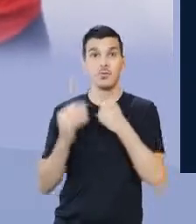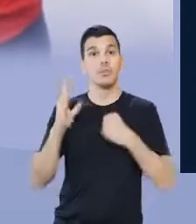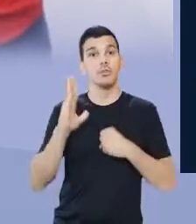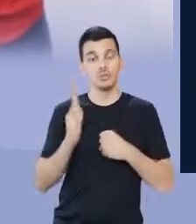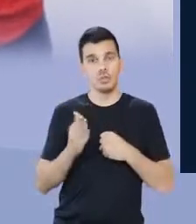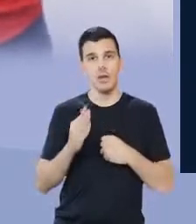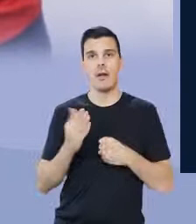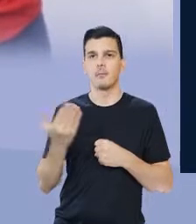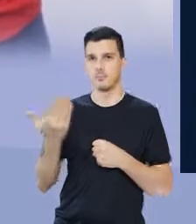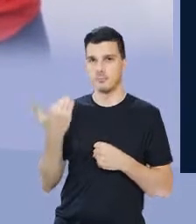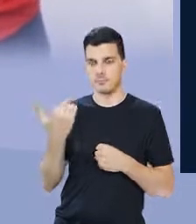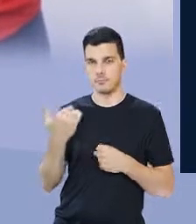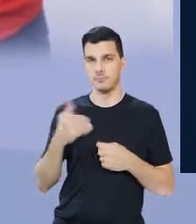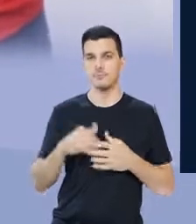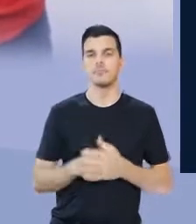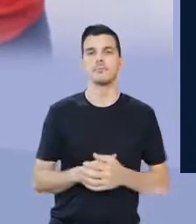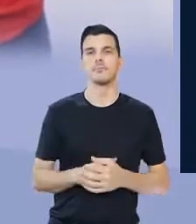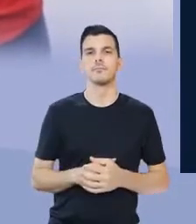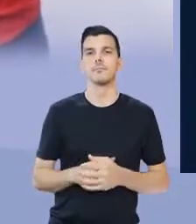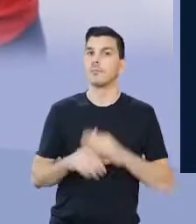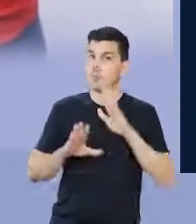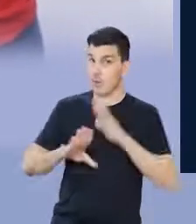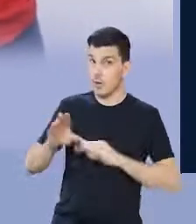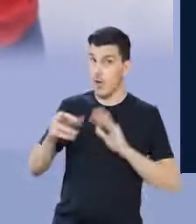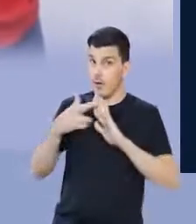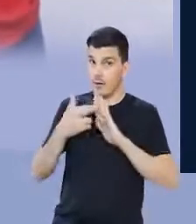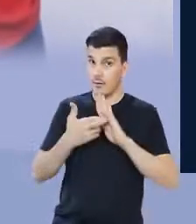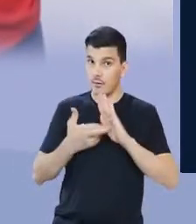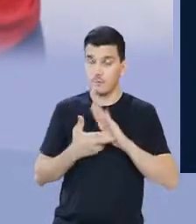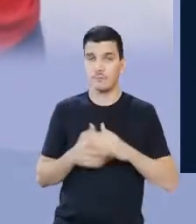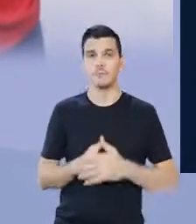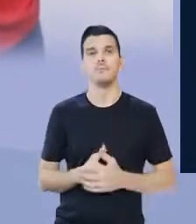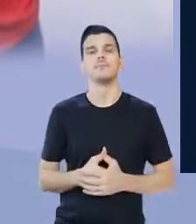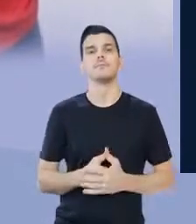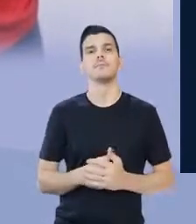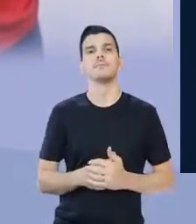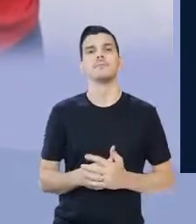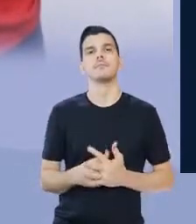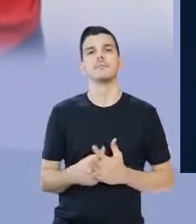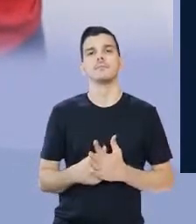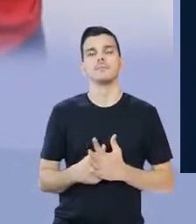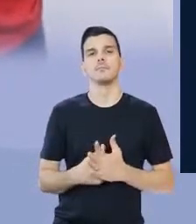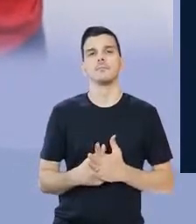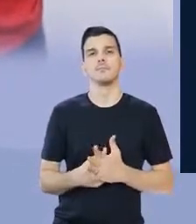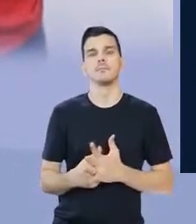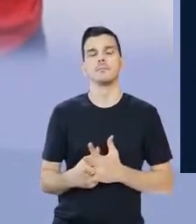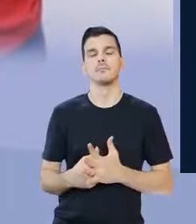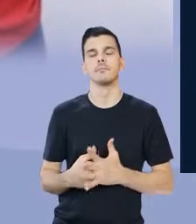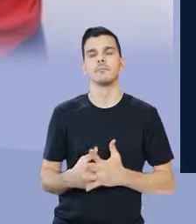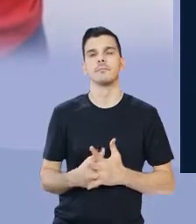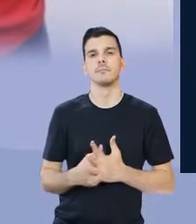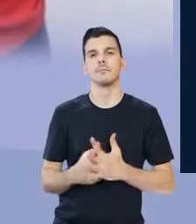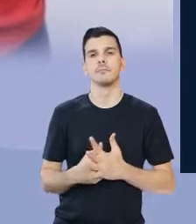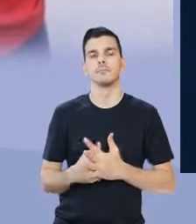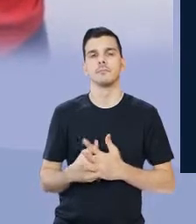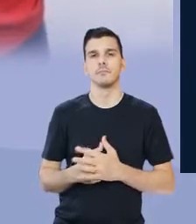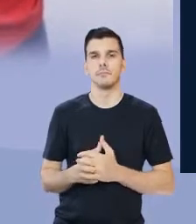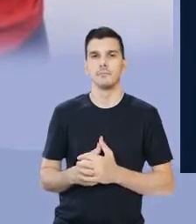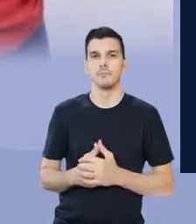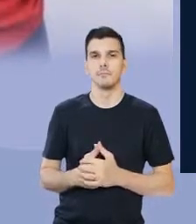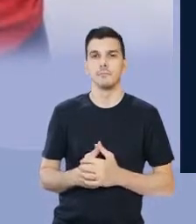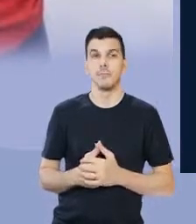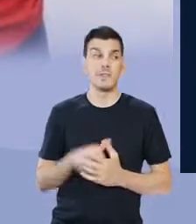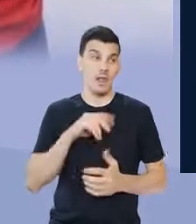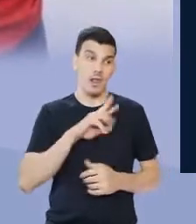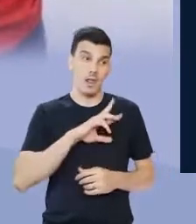já está no passado. Tomem cuidado com isso, hein? She lived in Brazil last year. Ela morou no Brasil no ano passado. Se a gente fala que ela